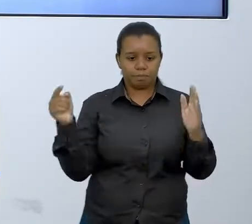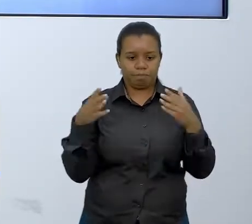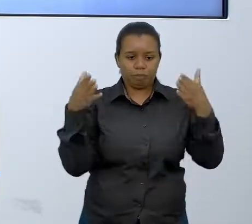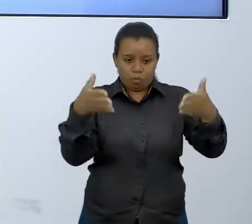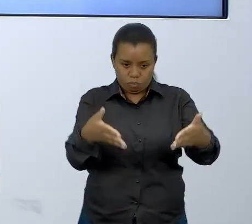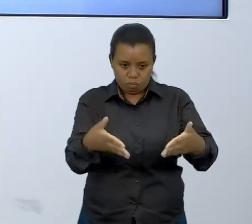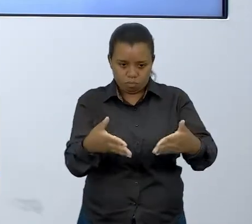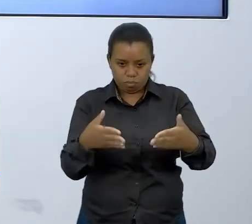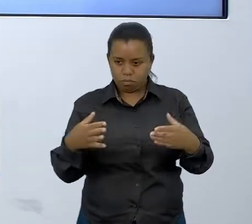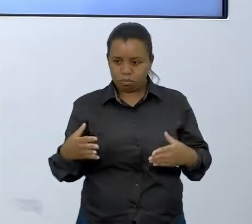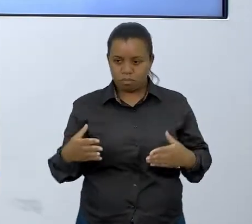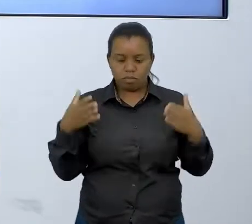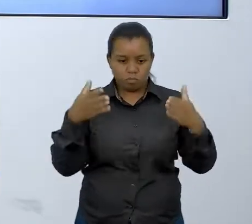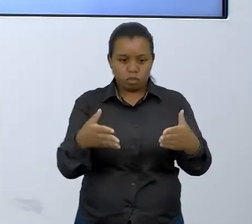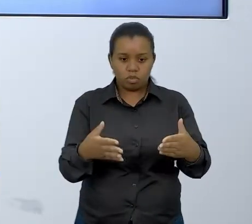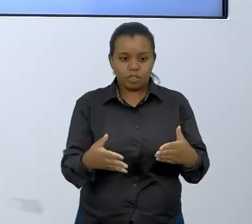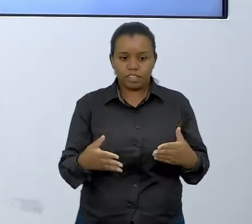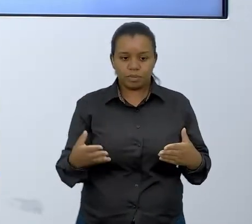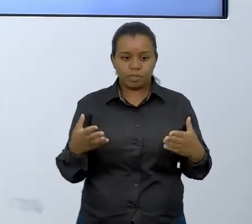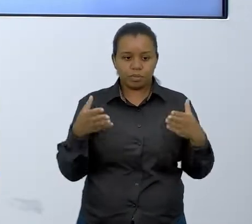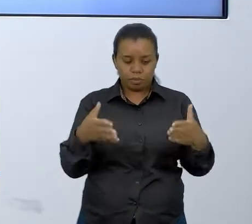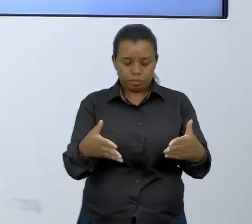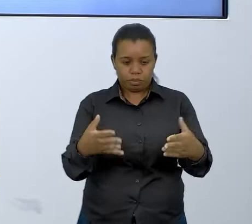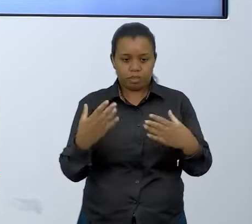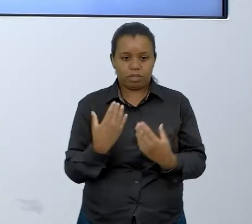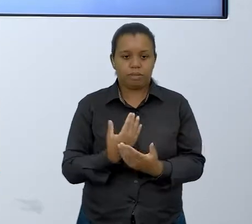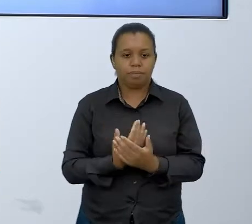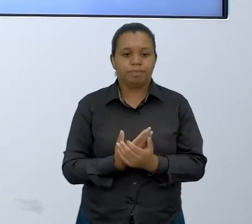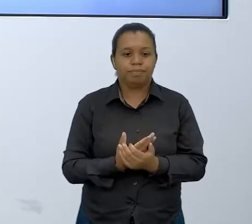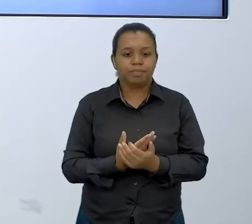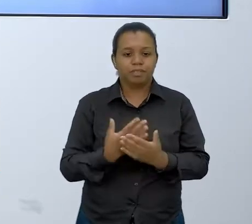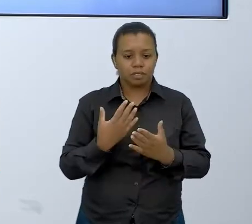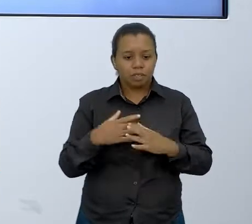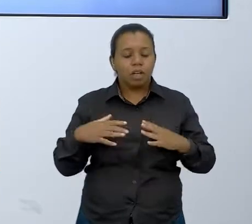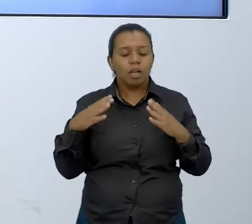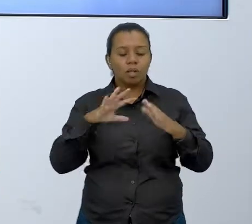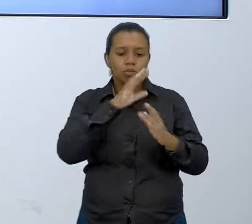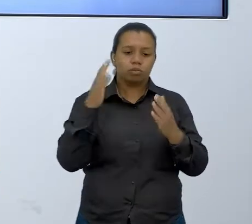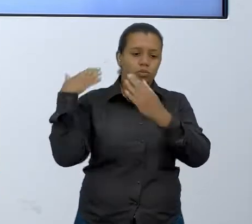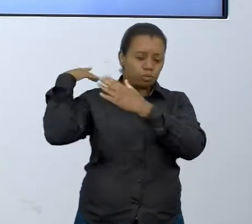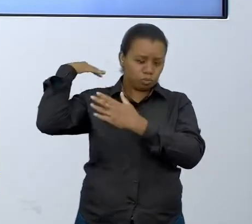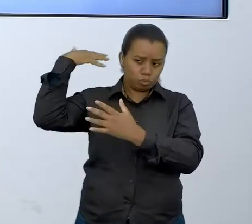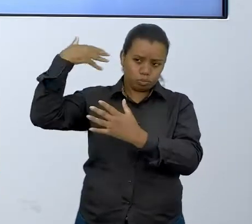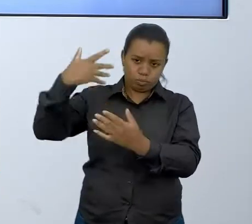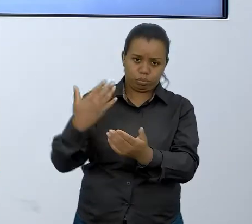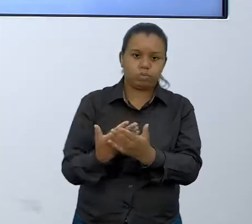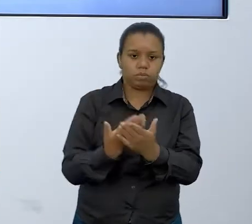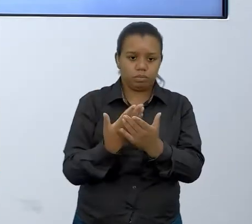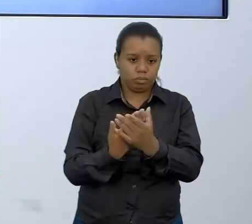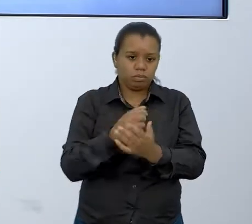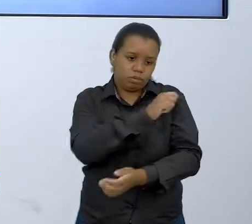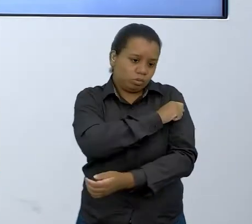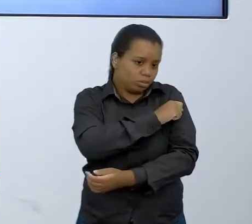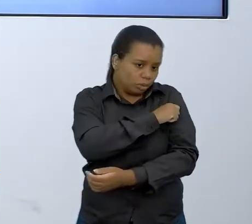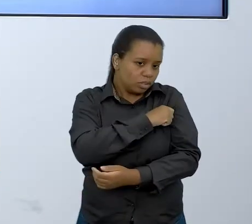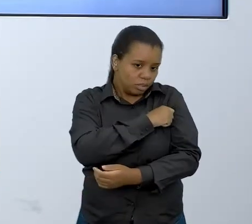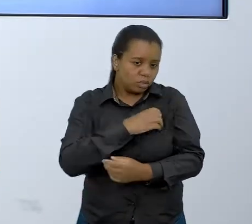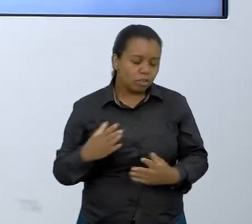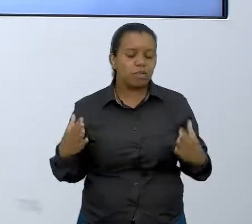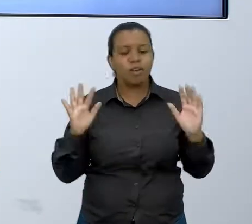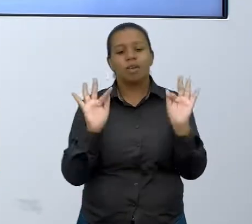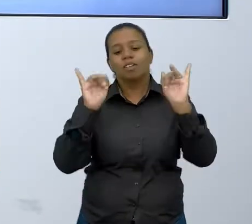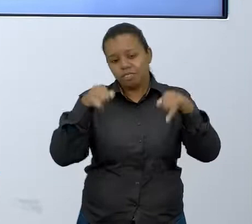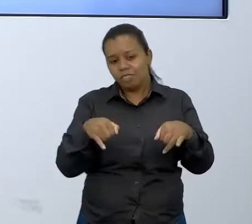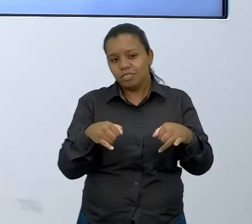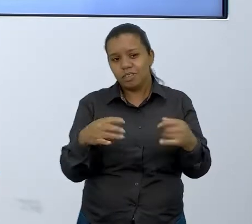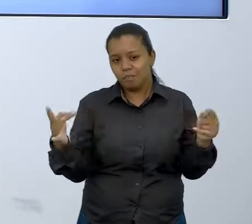nessa aula? Pegar tudo que a gente viu em todas as aulas e mostrar que eu juro que tudo isso faz sentido no final.